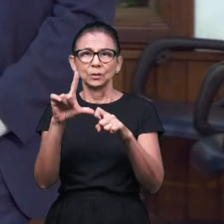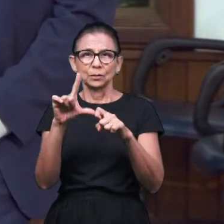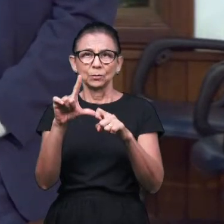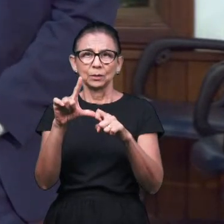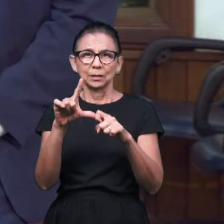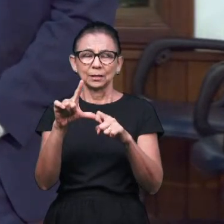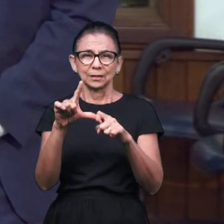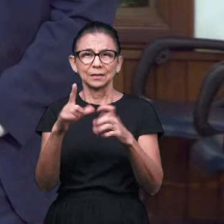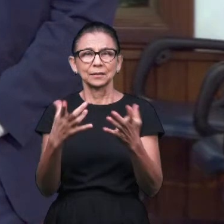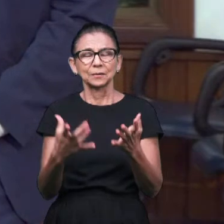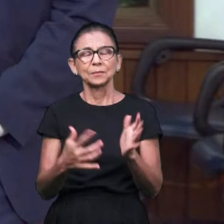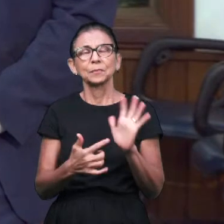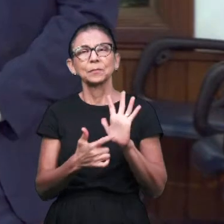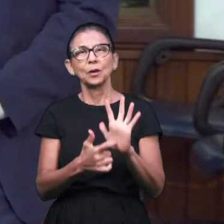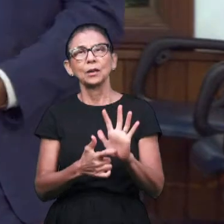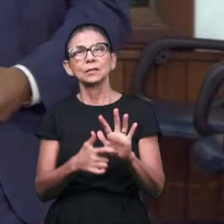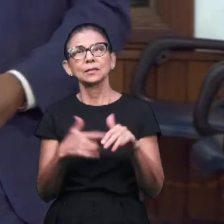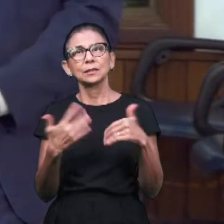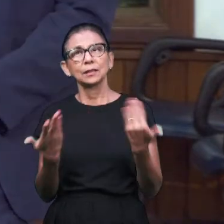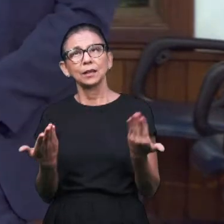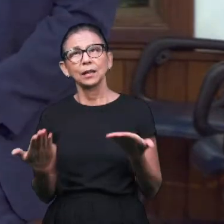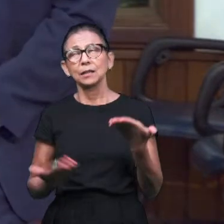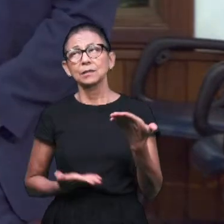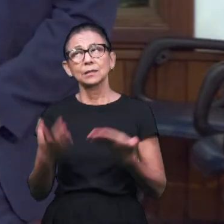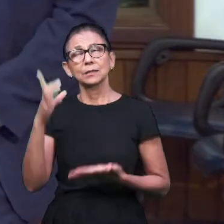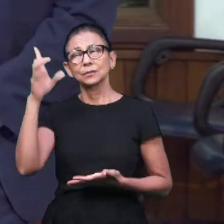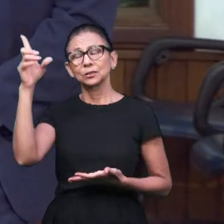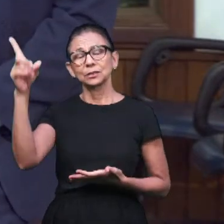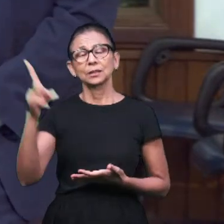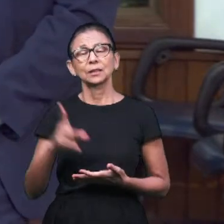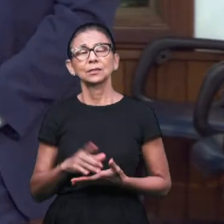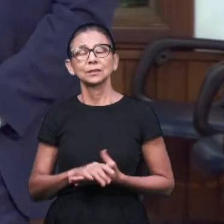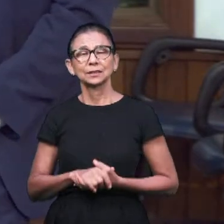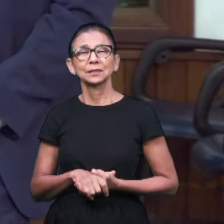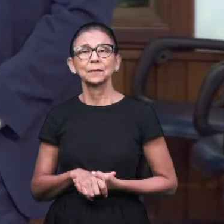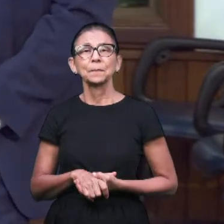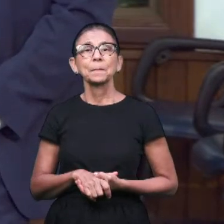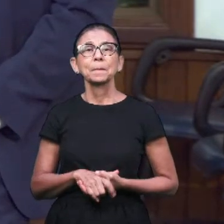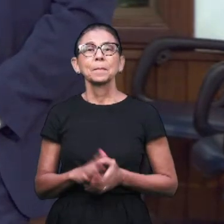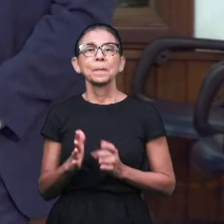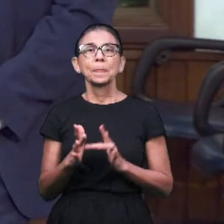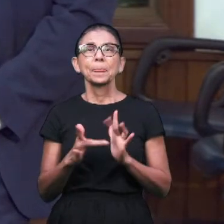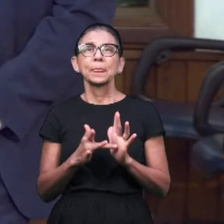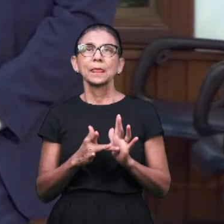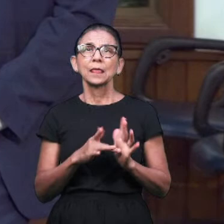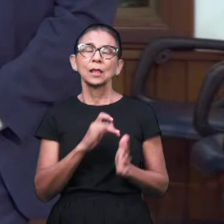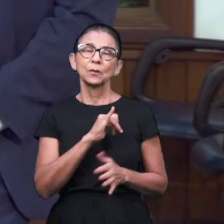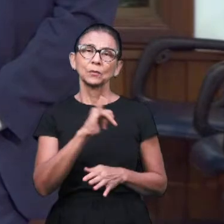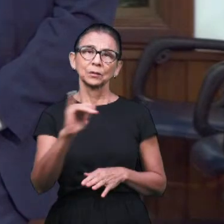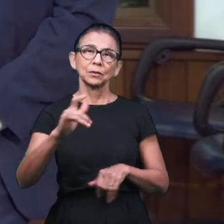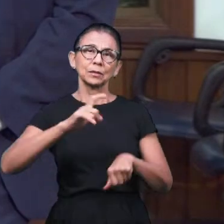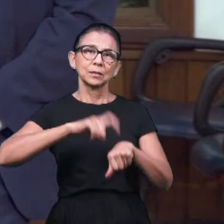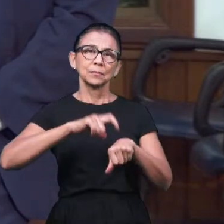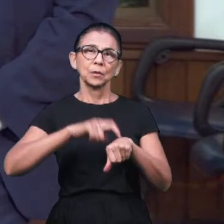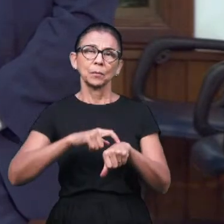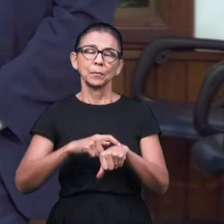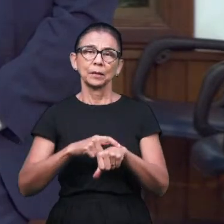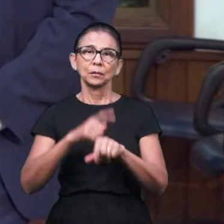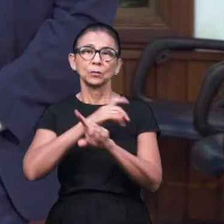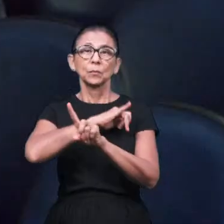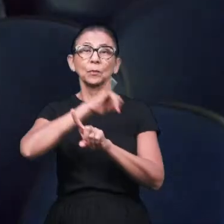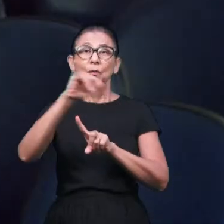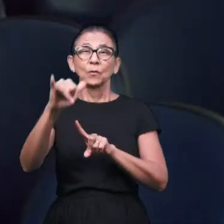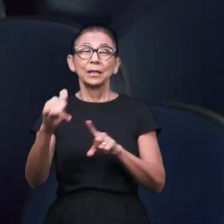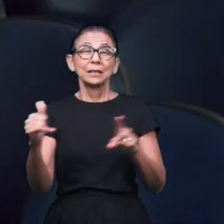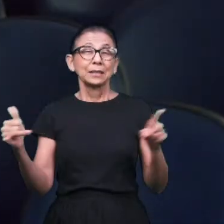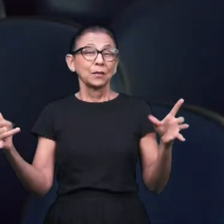um lar de servo de Deus, né? O servo de Deus deve ter harmonia no seu lar, mas Jesus falou que esse momento profético haveria uma confusão